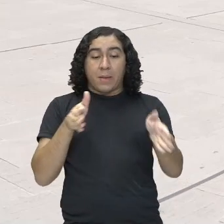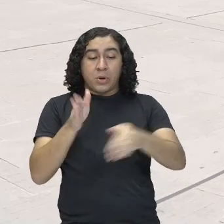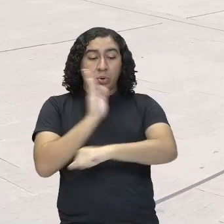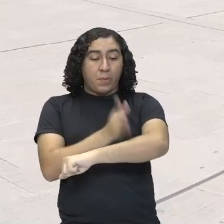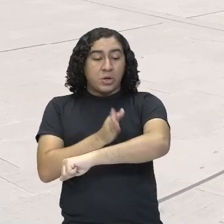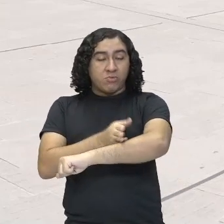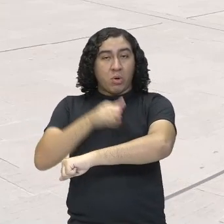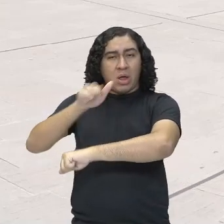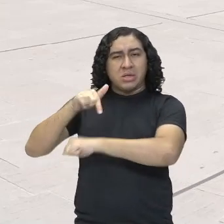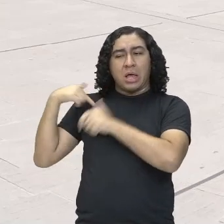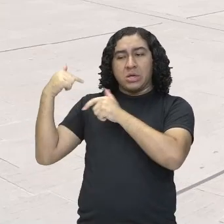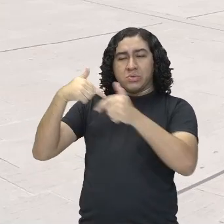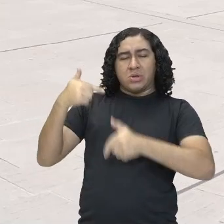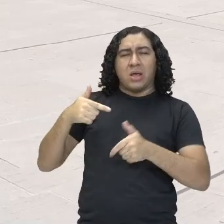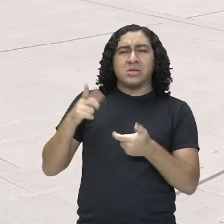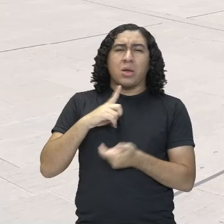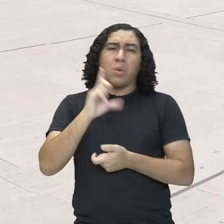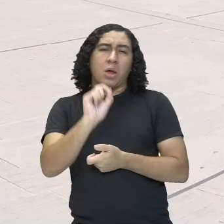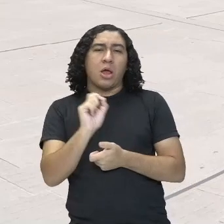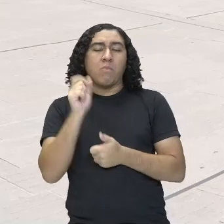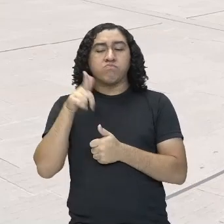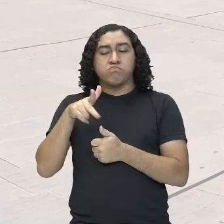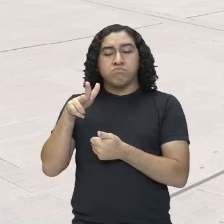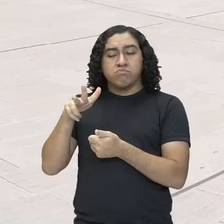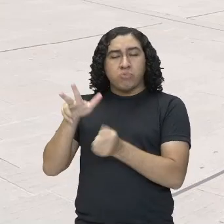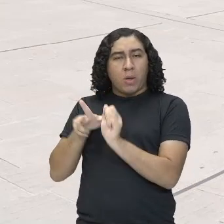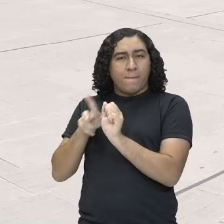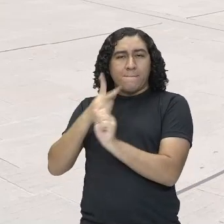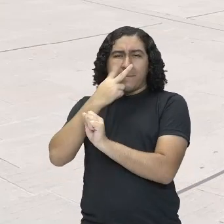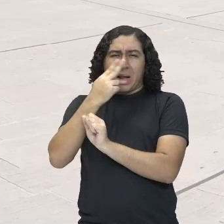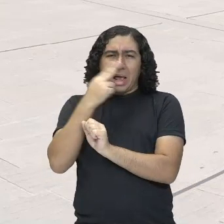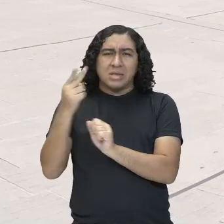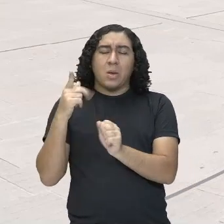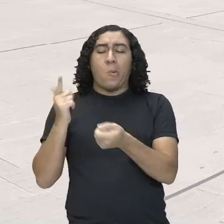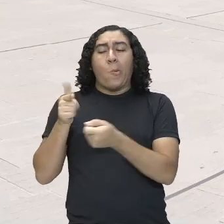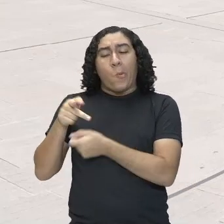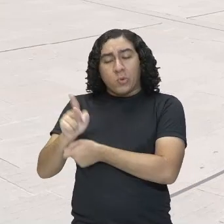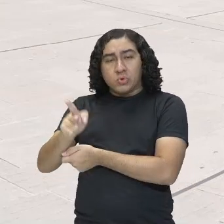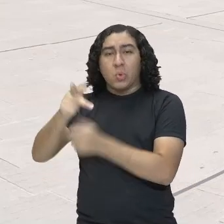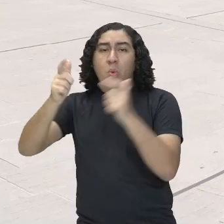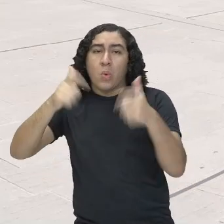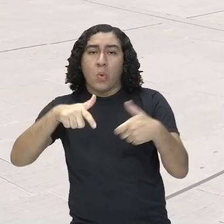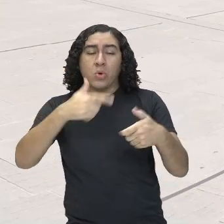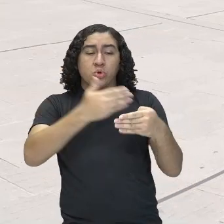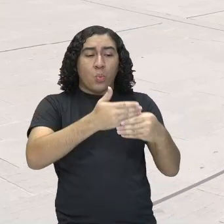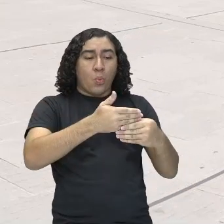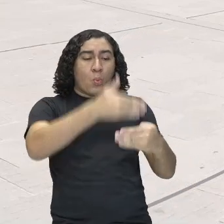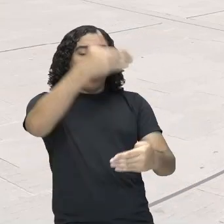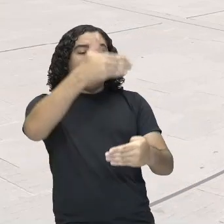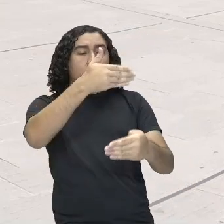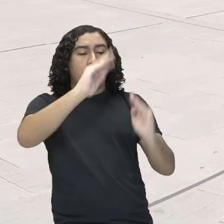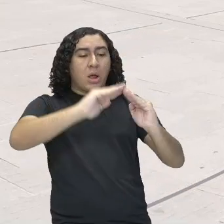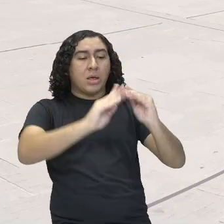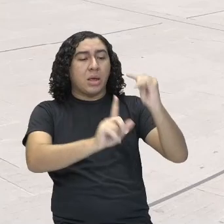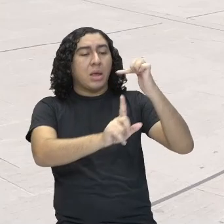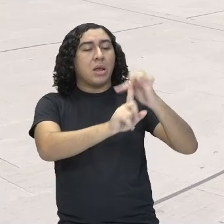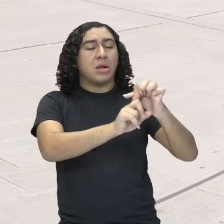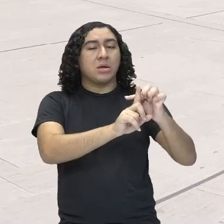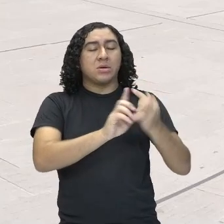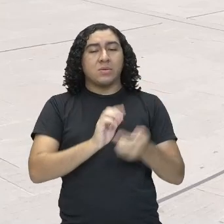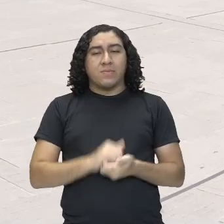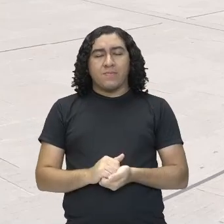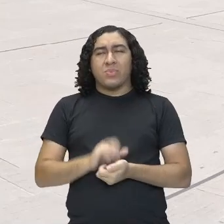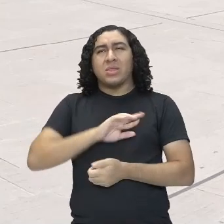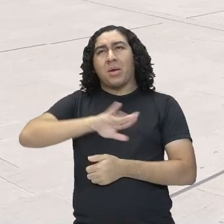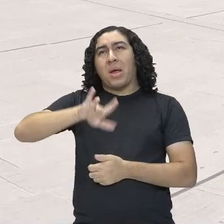ela ficou ali preservada, guardada ali nos muros da igreja. Não era ali, vamos